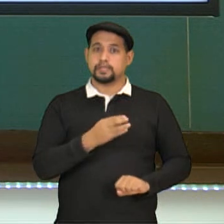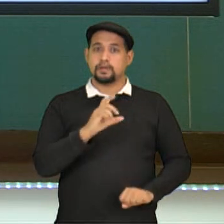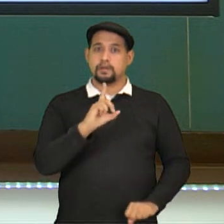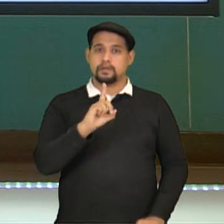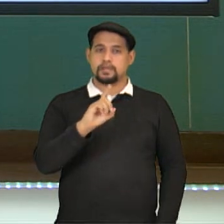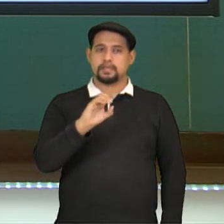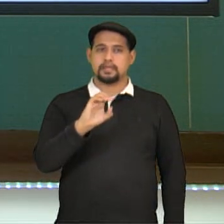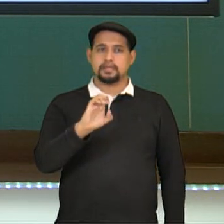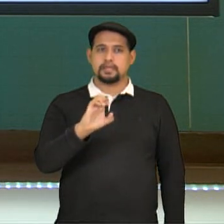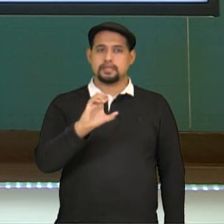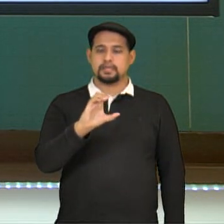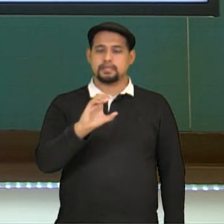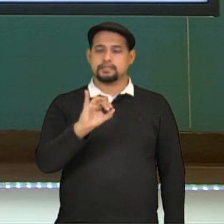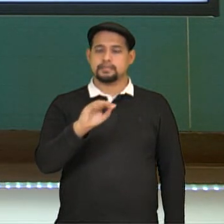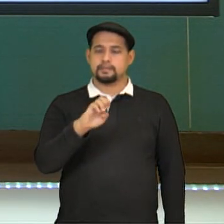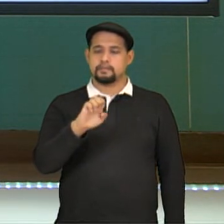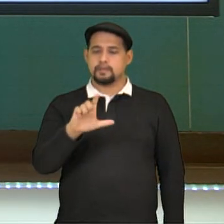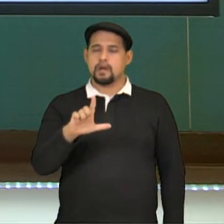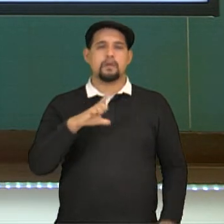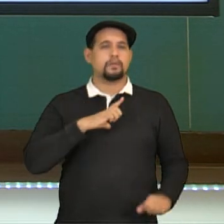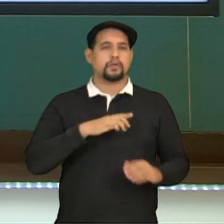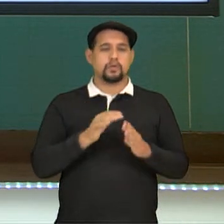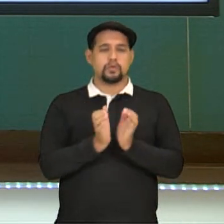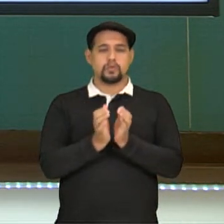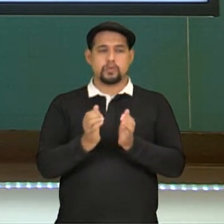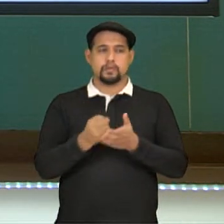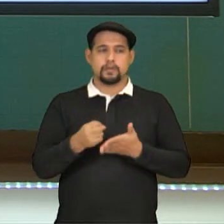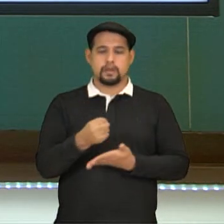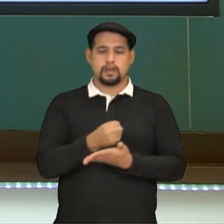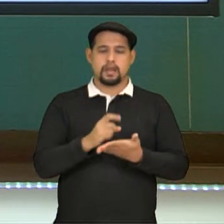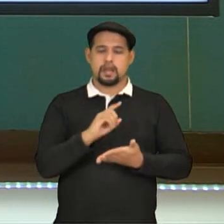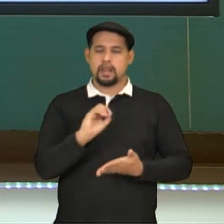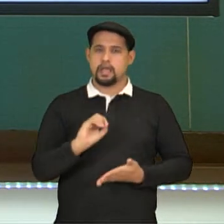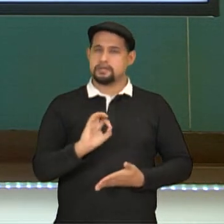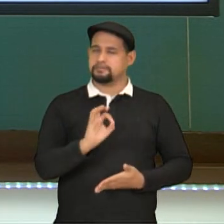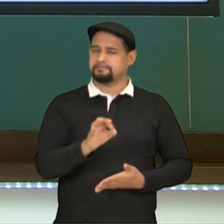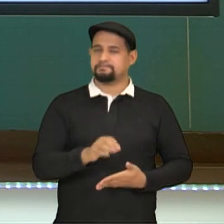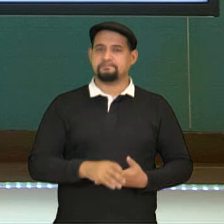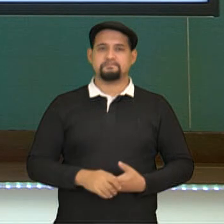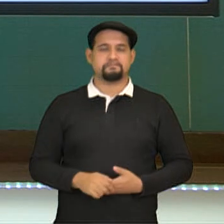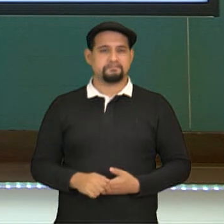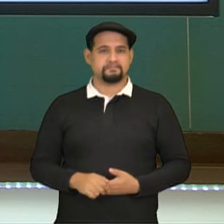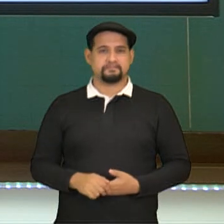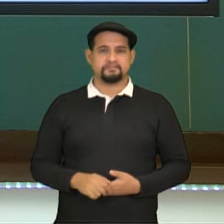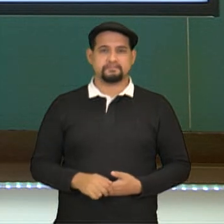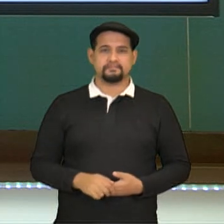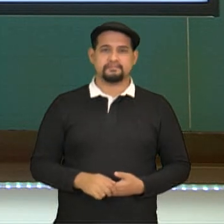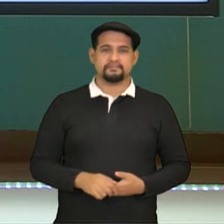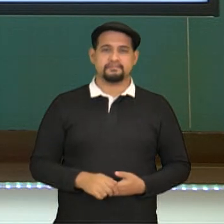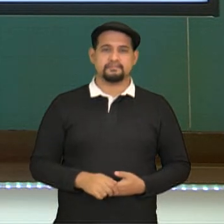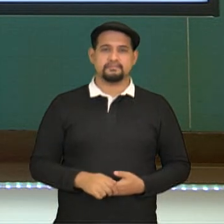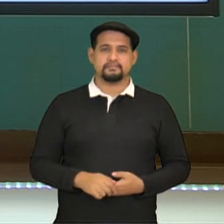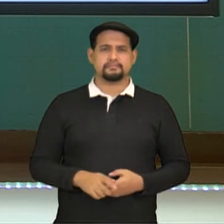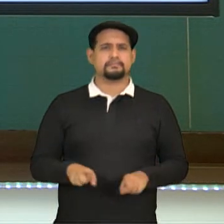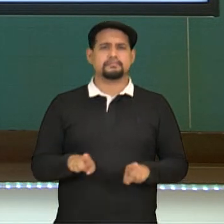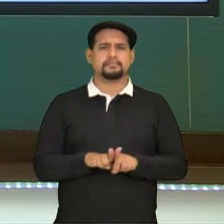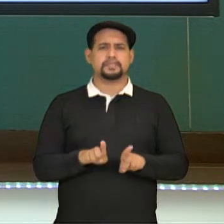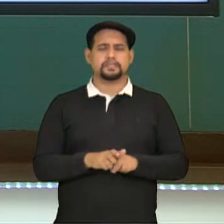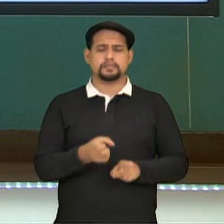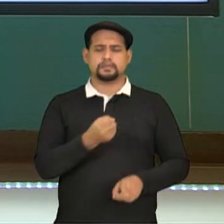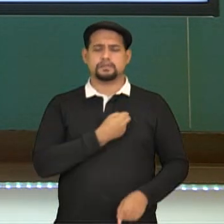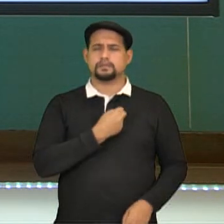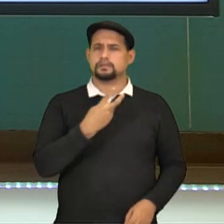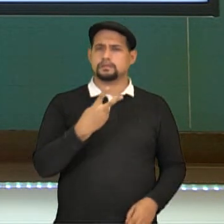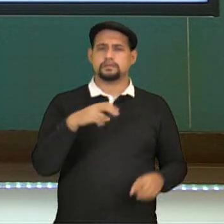decimal porque eu faço agrupamentos na base 10, certo? Muito bem. E tem a afirmação 2.